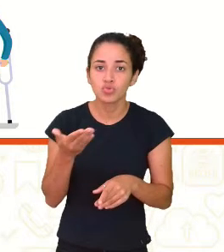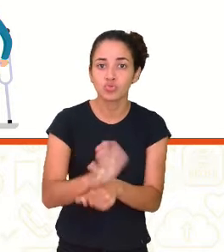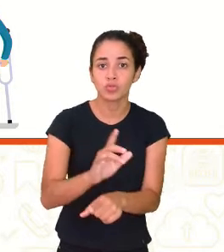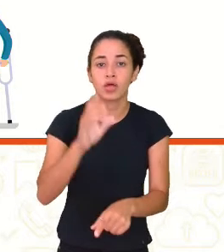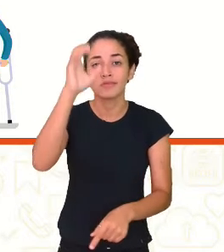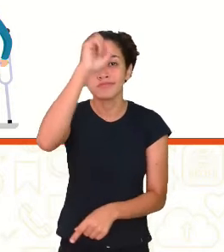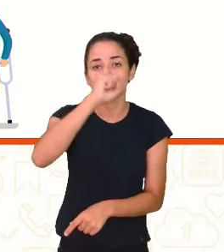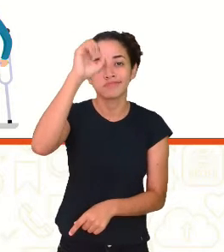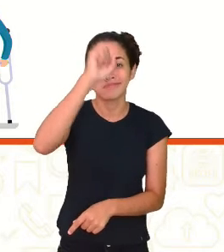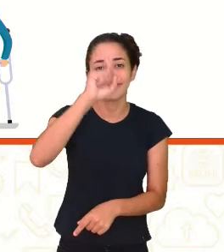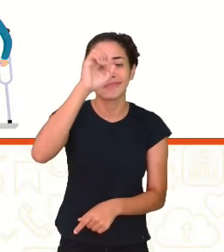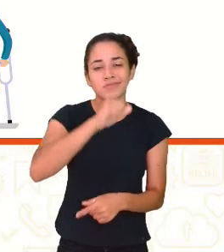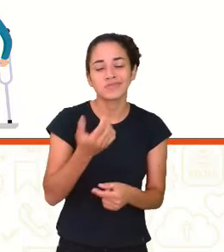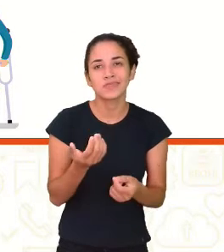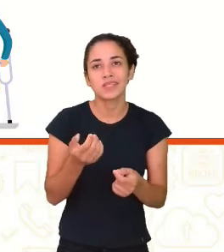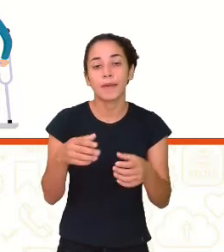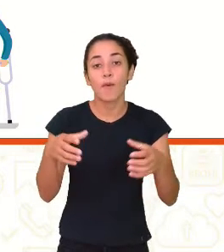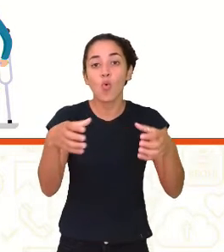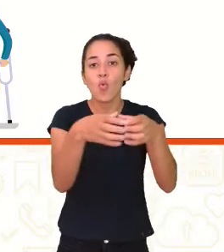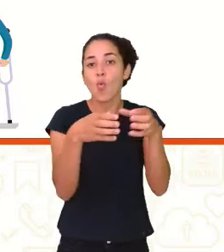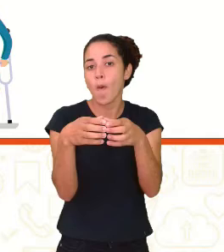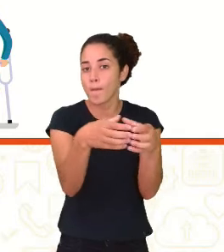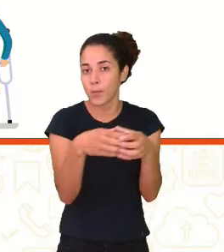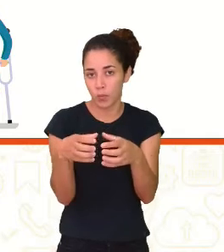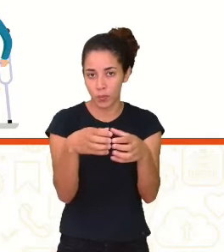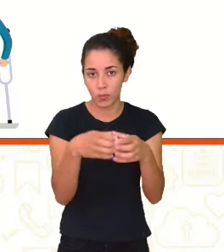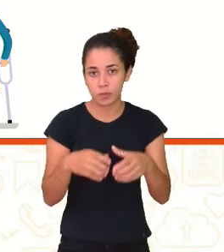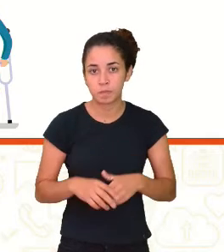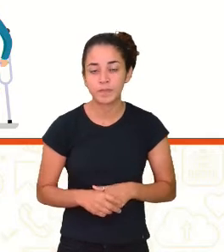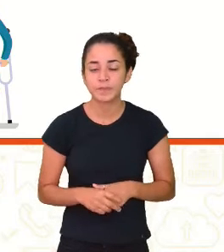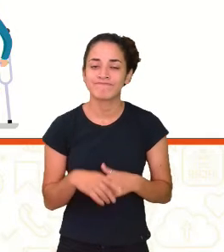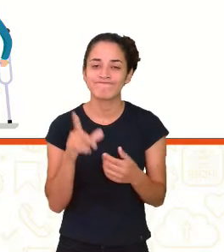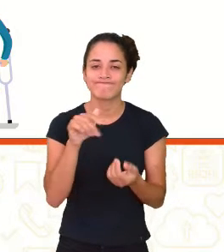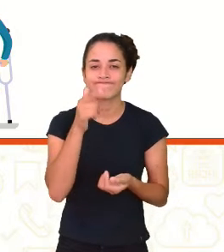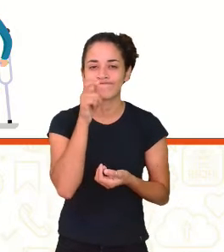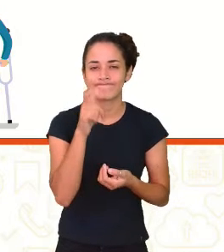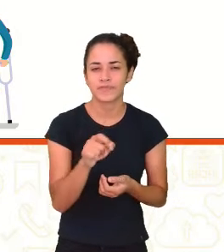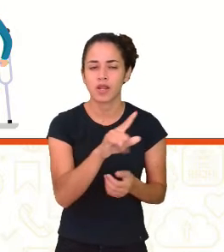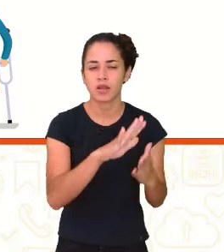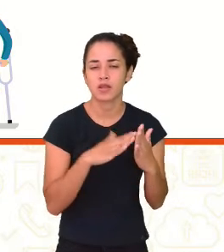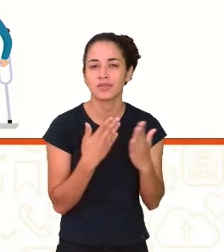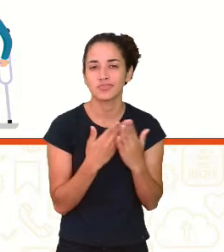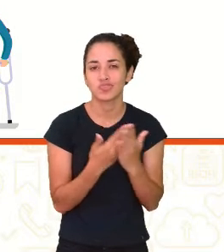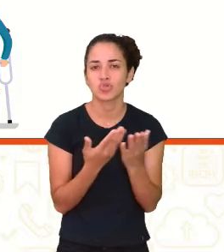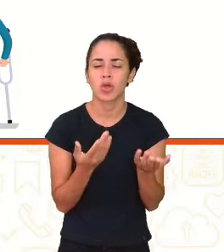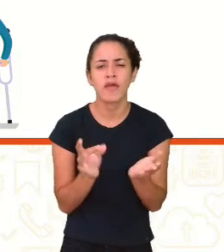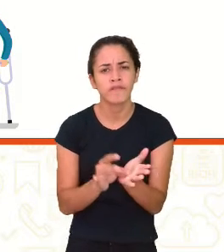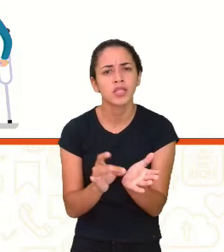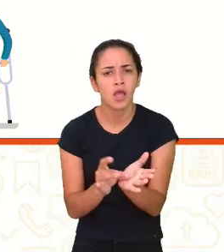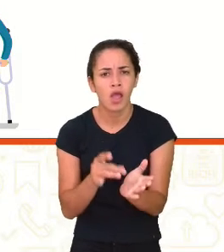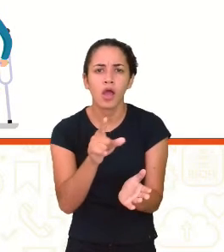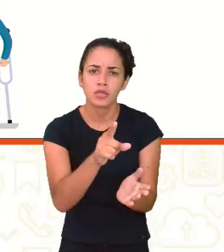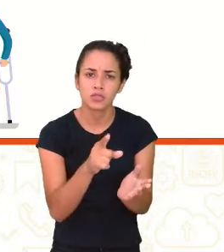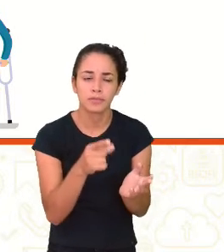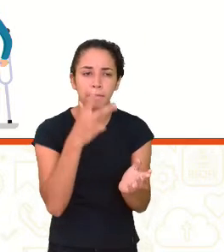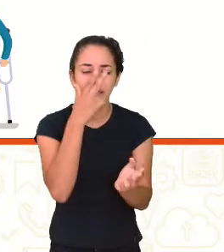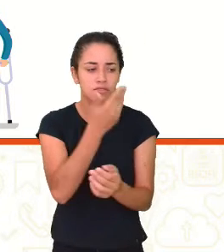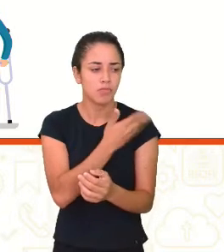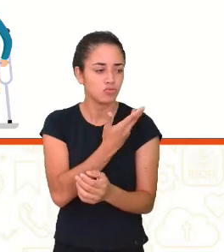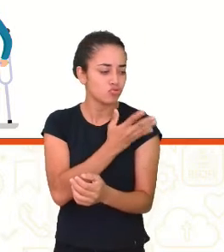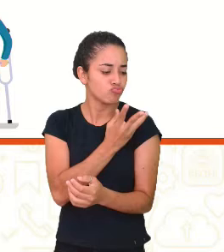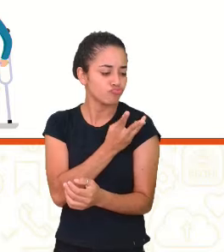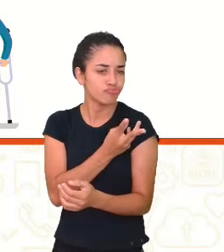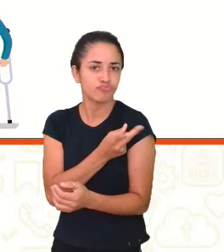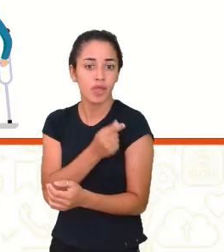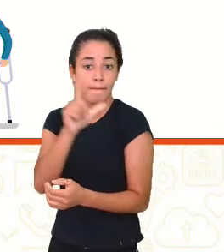aprendizagem de modo mais colaborativo. É interessante que a escola, de verdade, ela quebra esse preconceito,